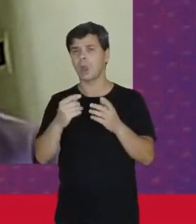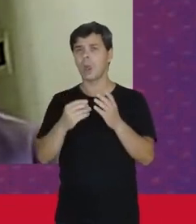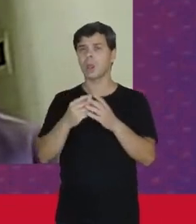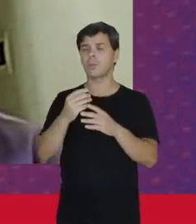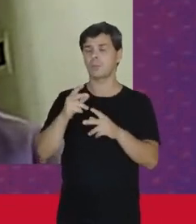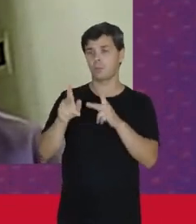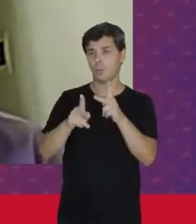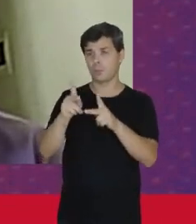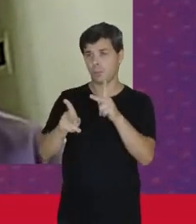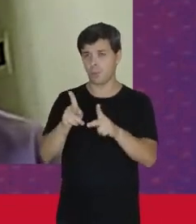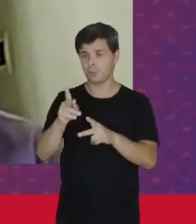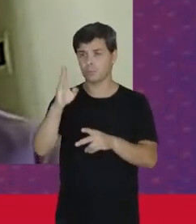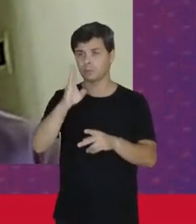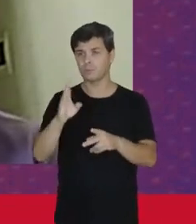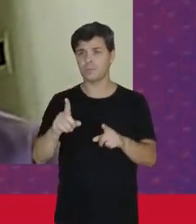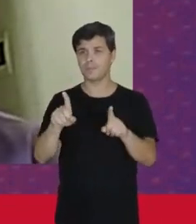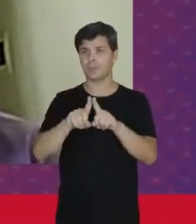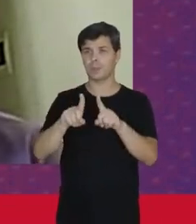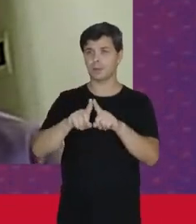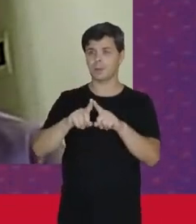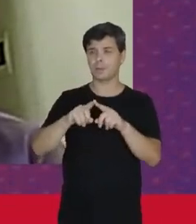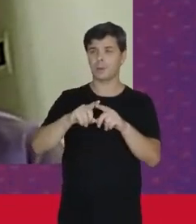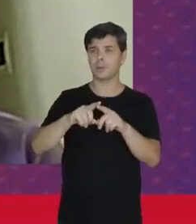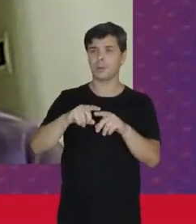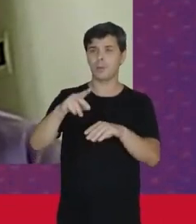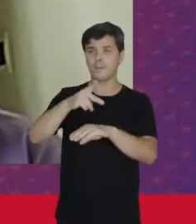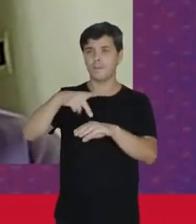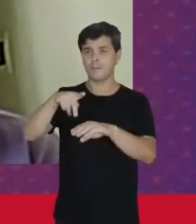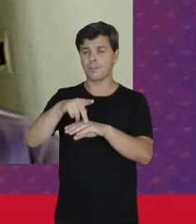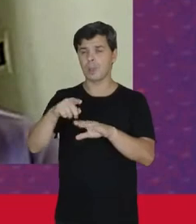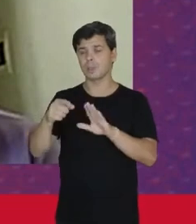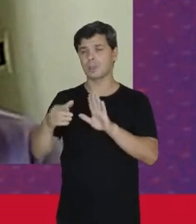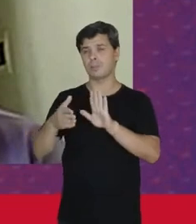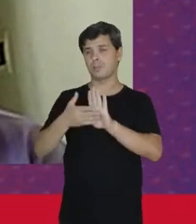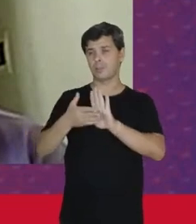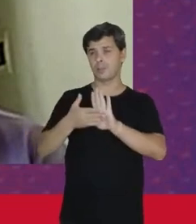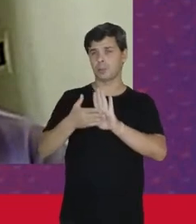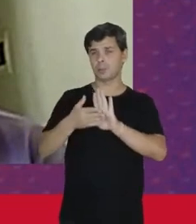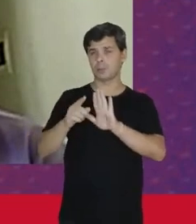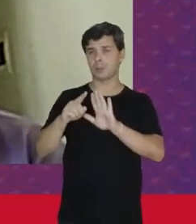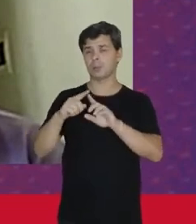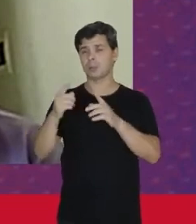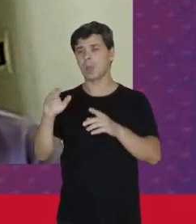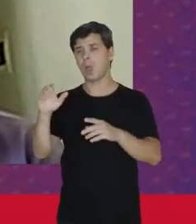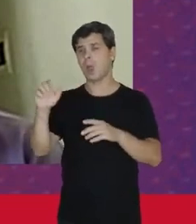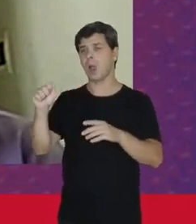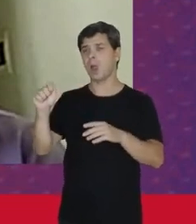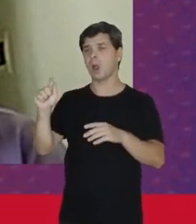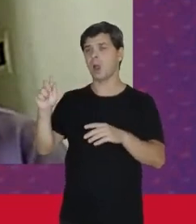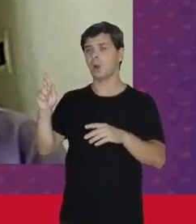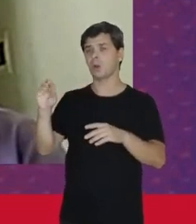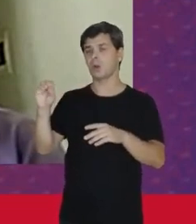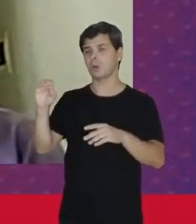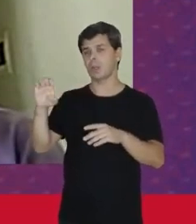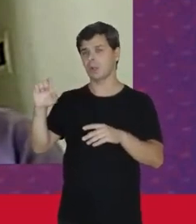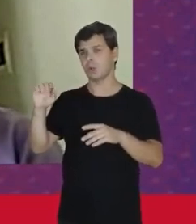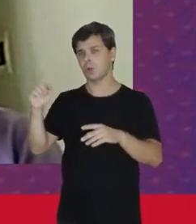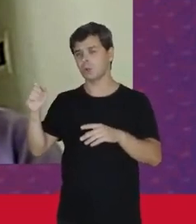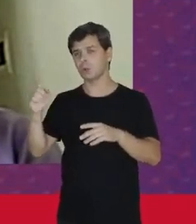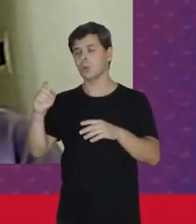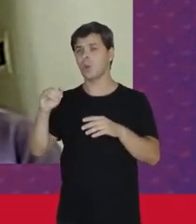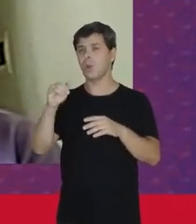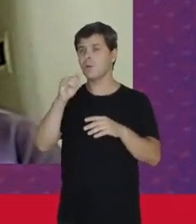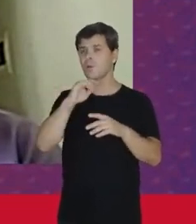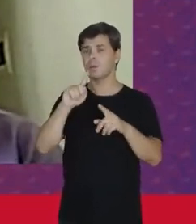para o povo brasileiro e também para outros países, essa aposta desse agronegócio que tem uma forma e um